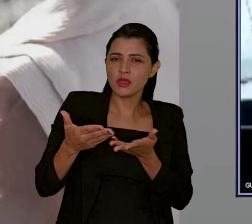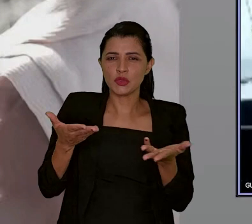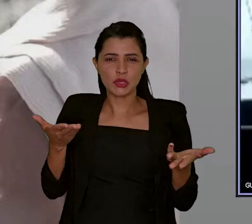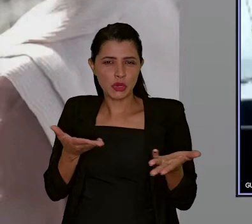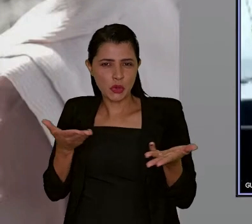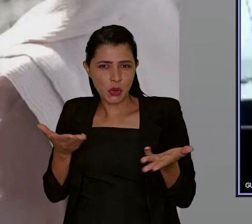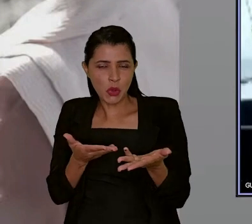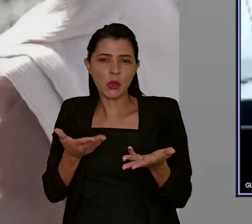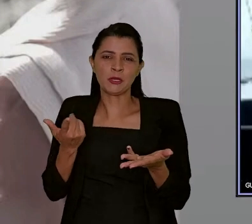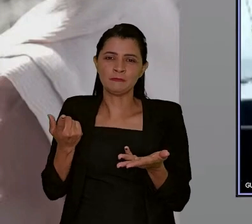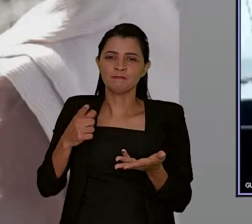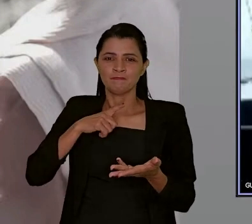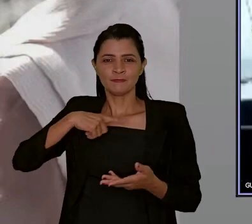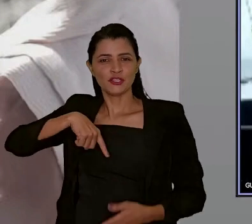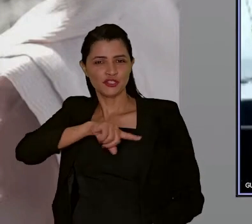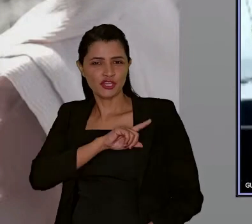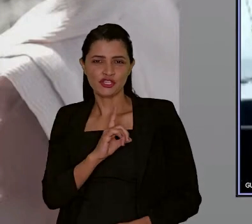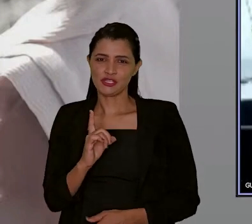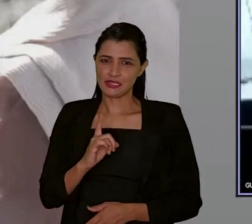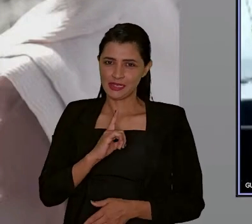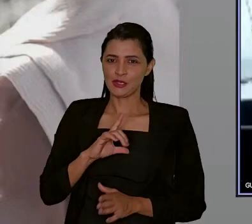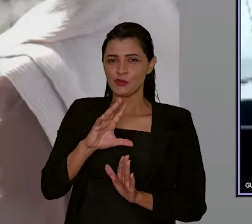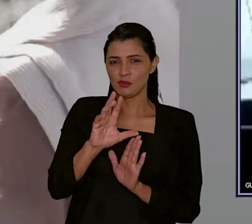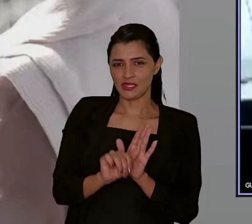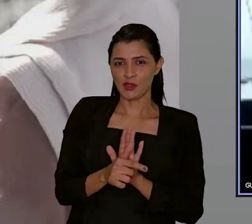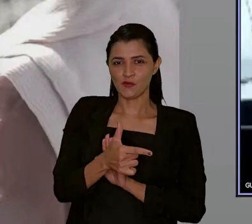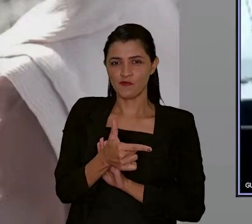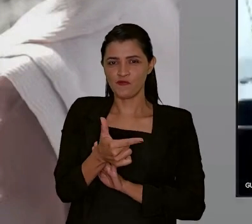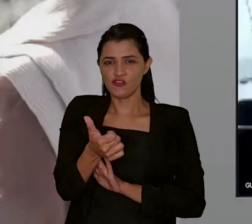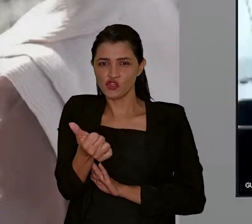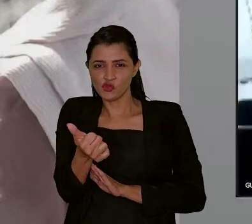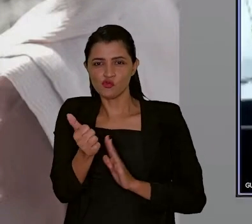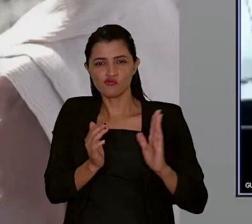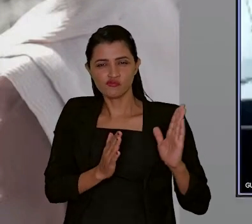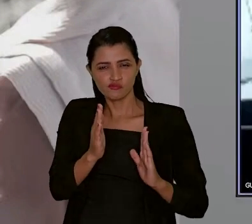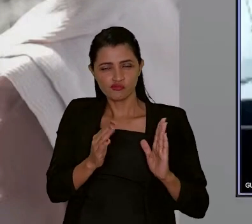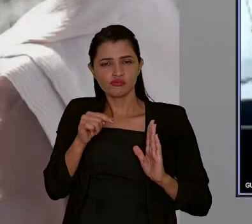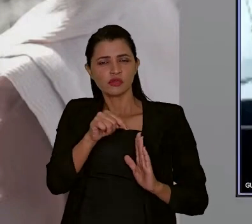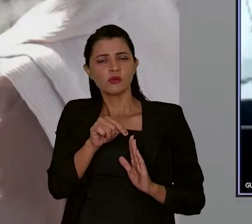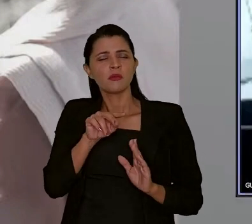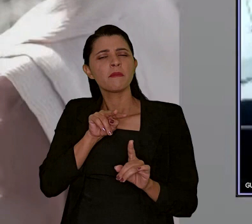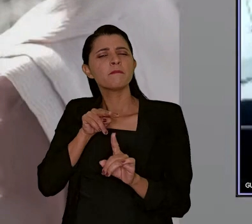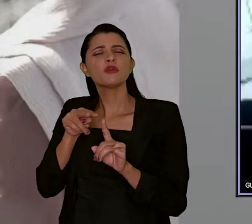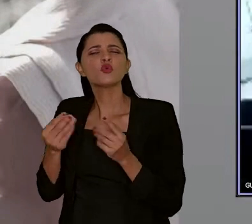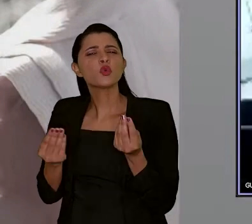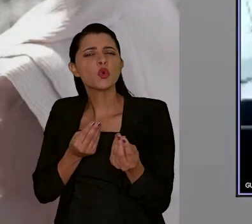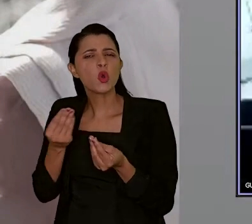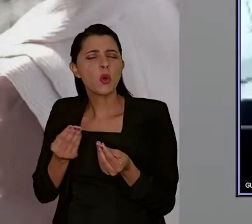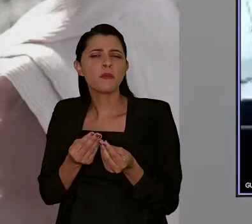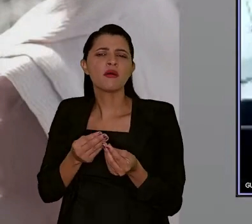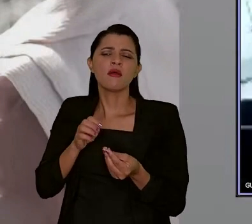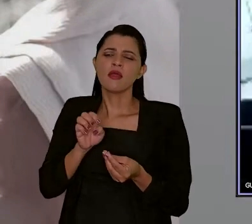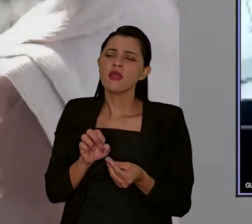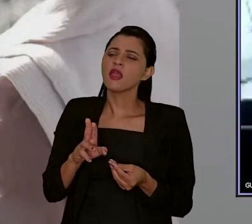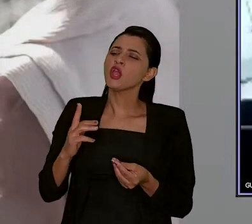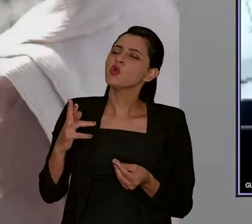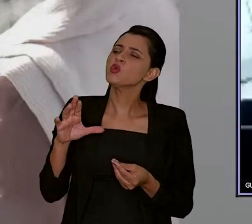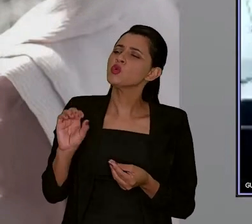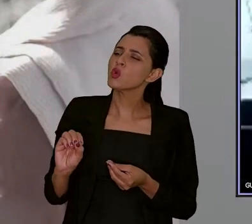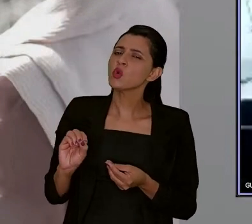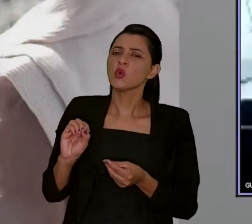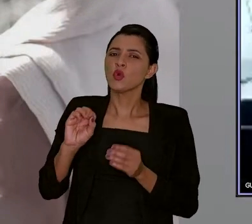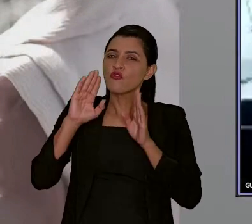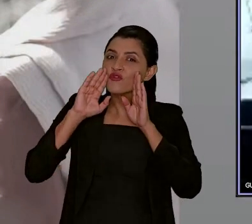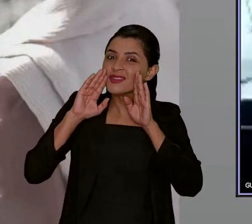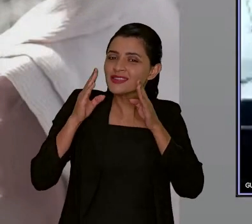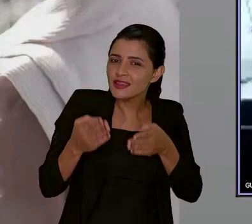que nós temos aí do século XXI, numa perspectiva puerocêntrica, vale dizer, normas relativas